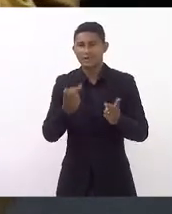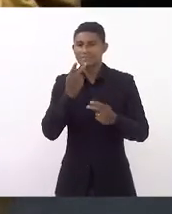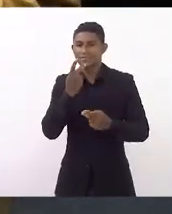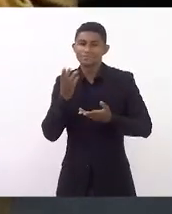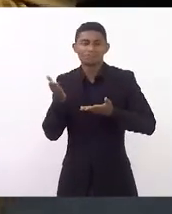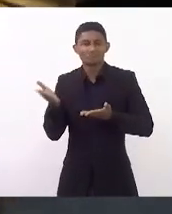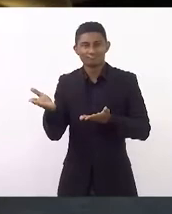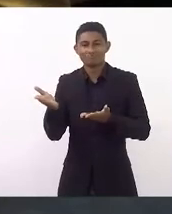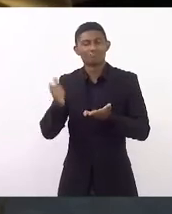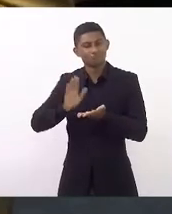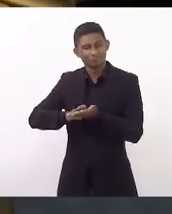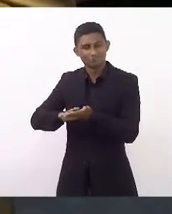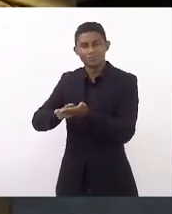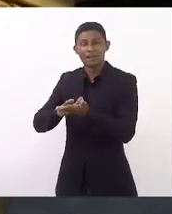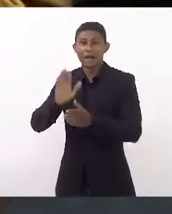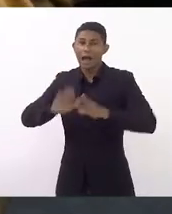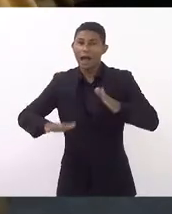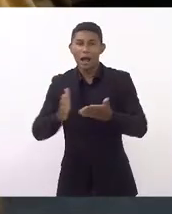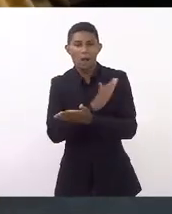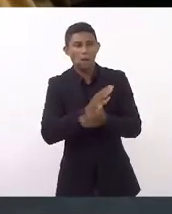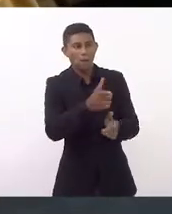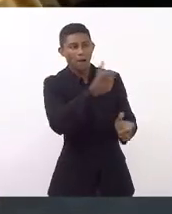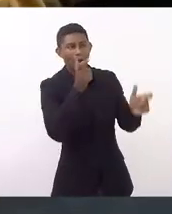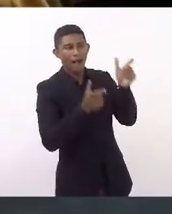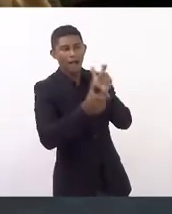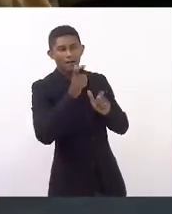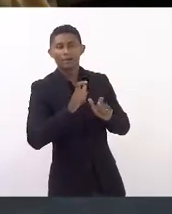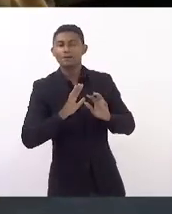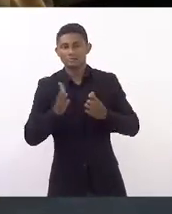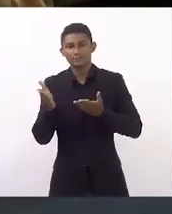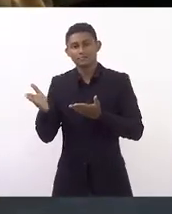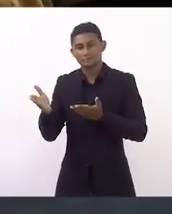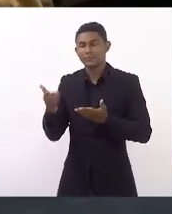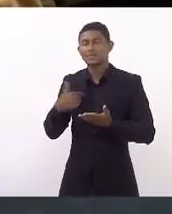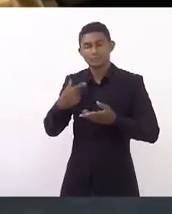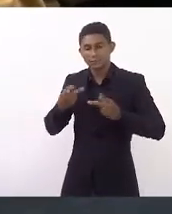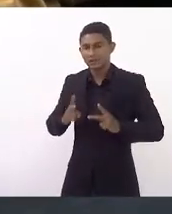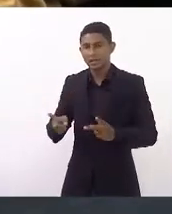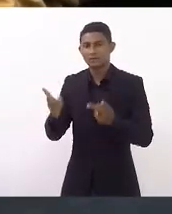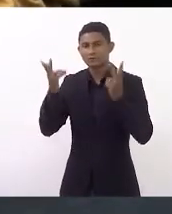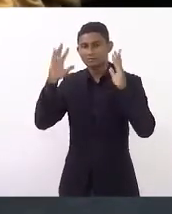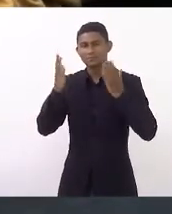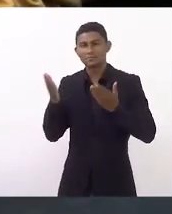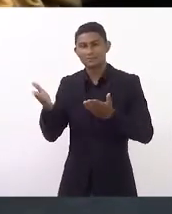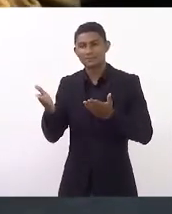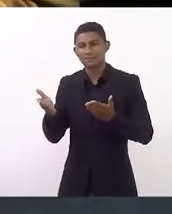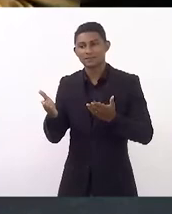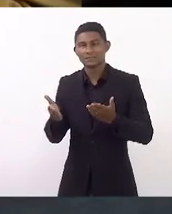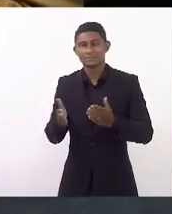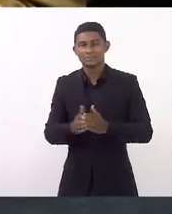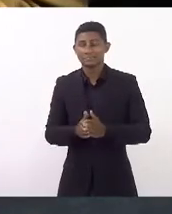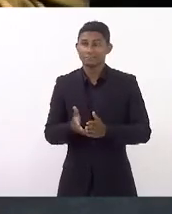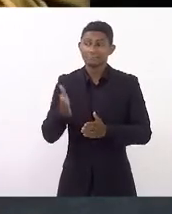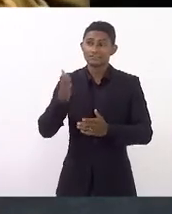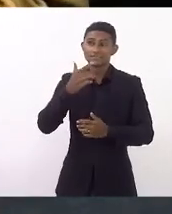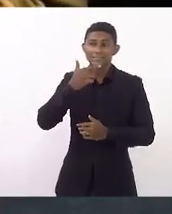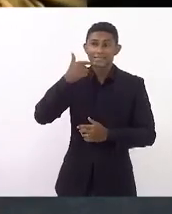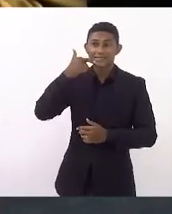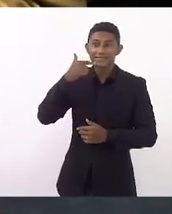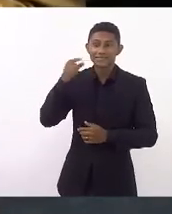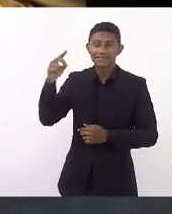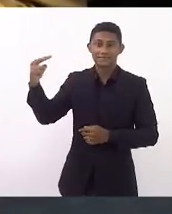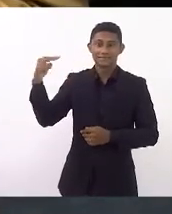Eu sou até criticado por isso, mas não tenho como não reconhecer. Sob o olhar sorridente do nosso